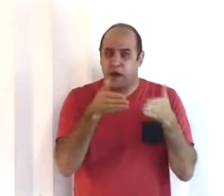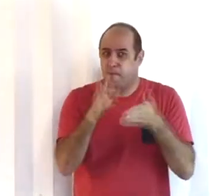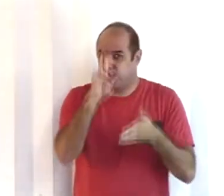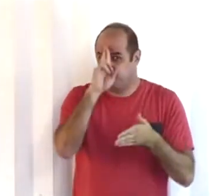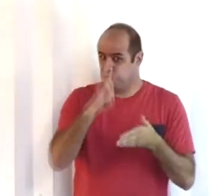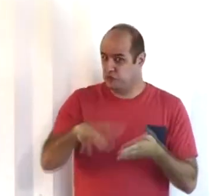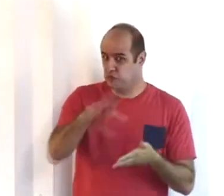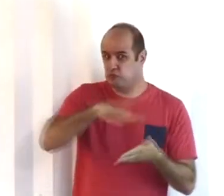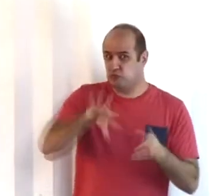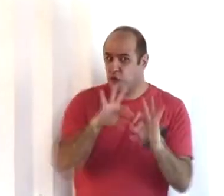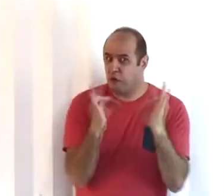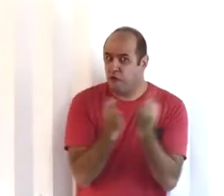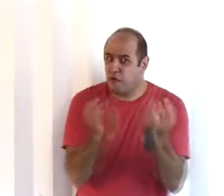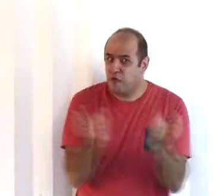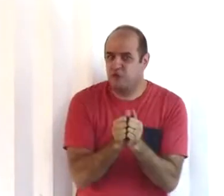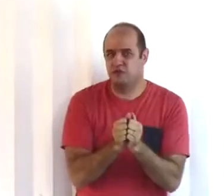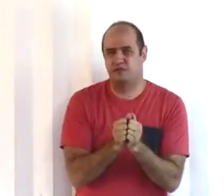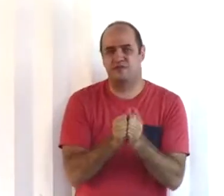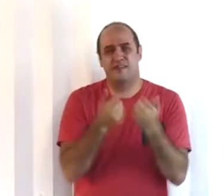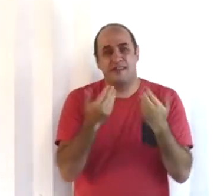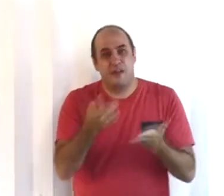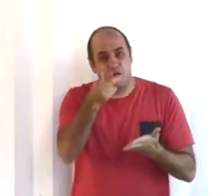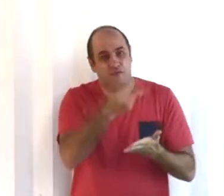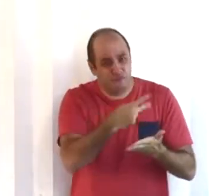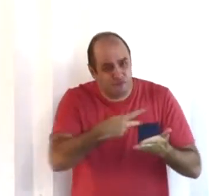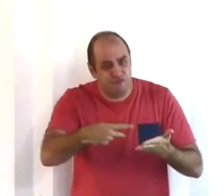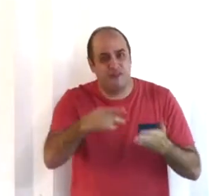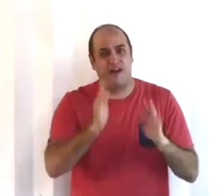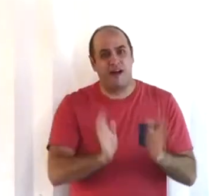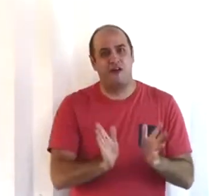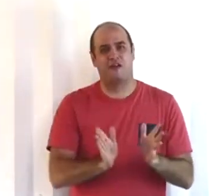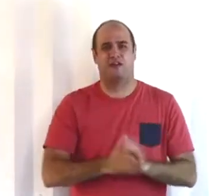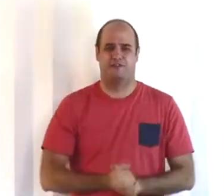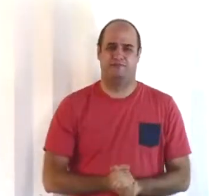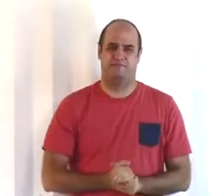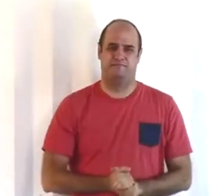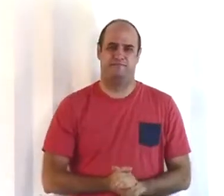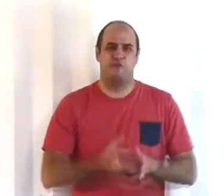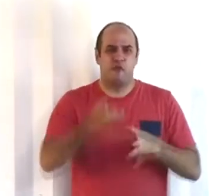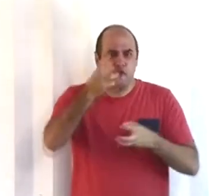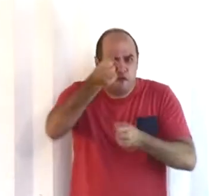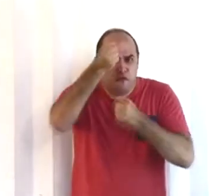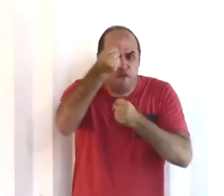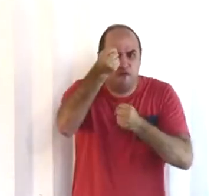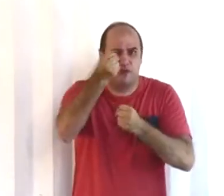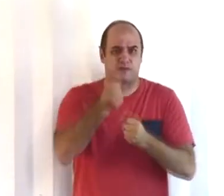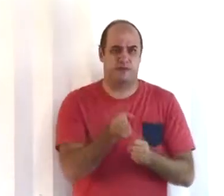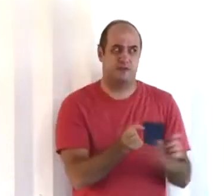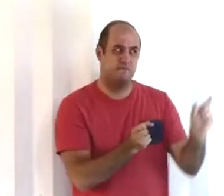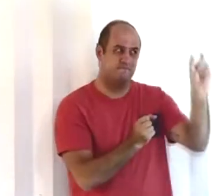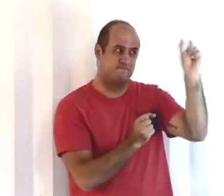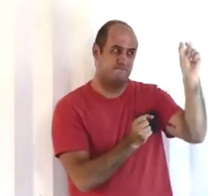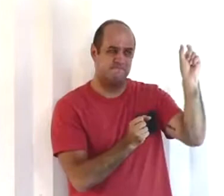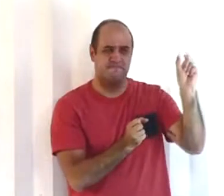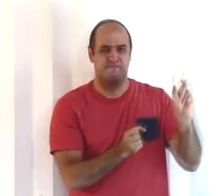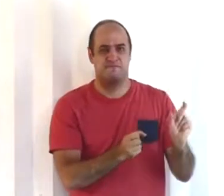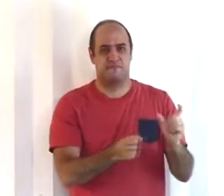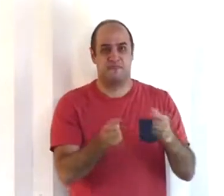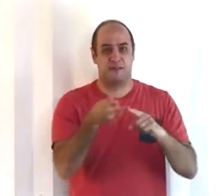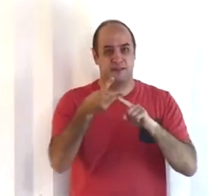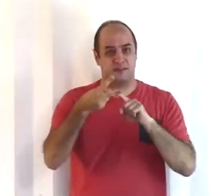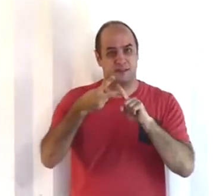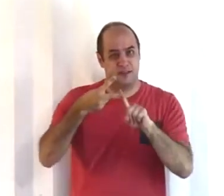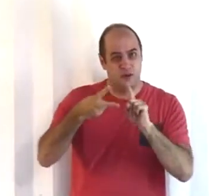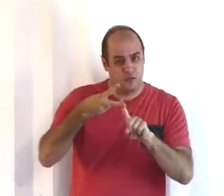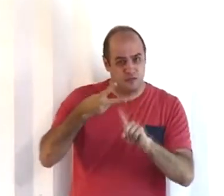Senhor e por causa disso você está escrevendo isso aí agora. Firmeza, primeira palavra. Segunda